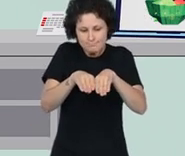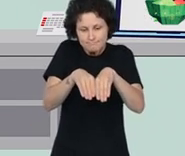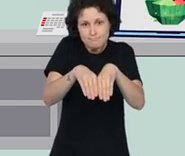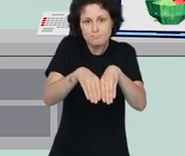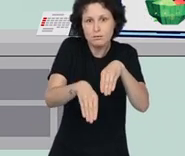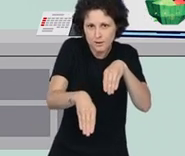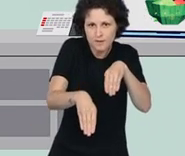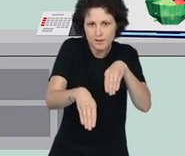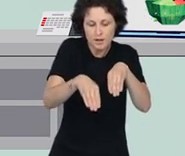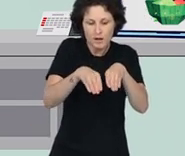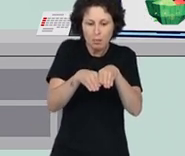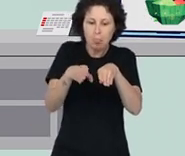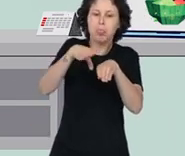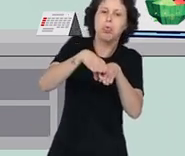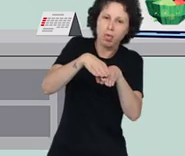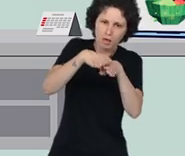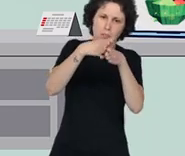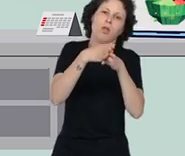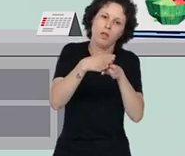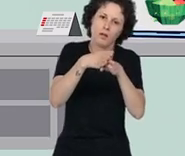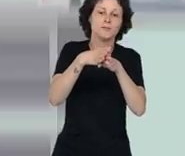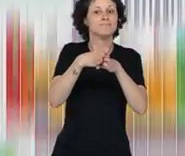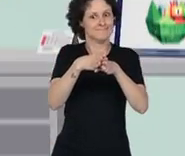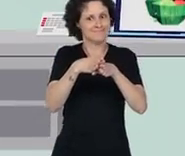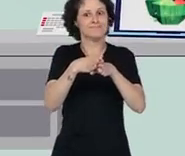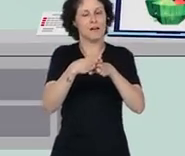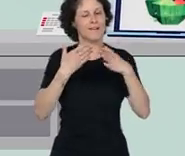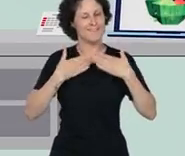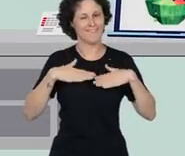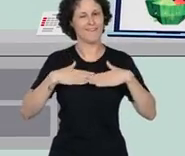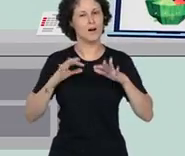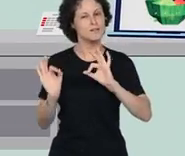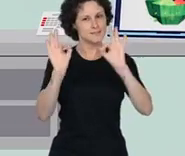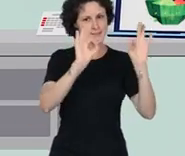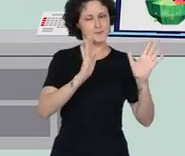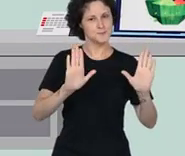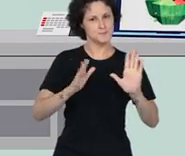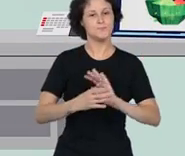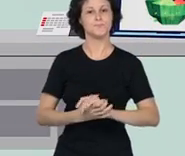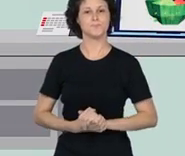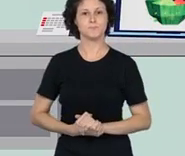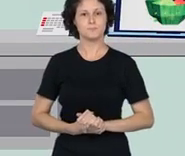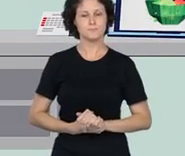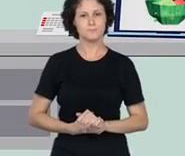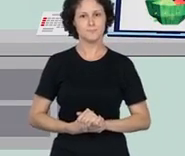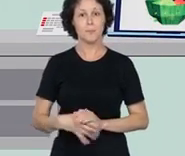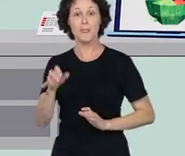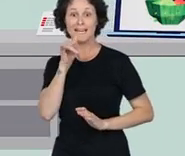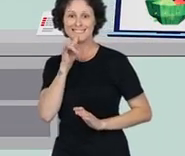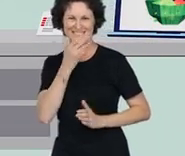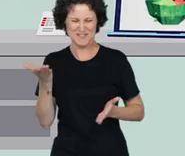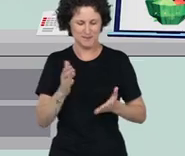os divergentes e os convergentes. Calma, será fácil de entender. Vamos fazer